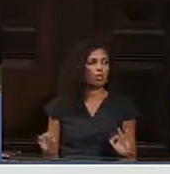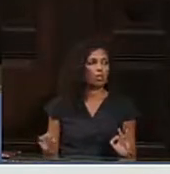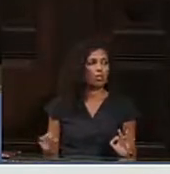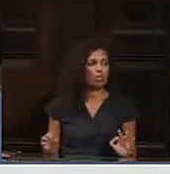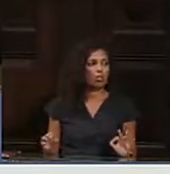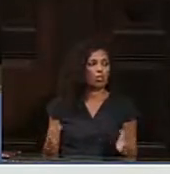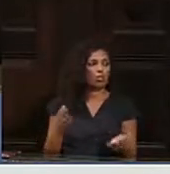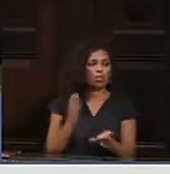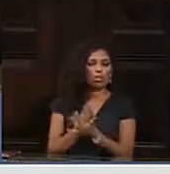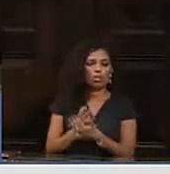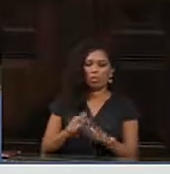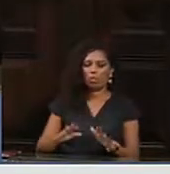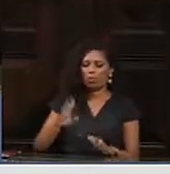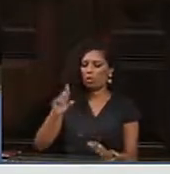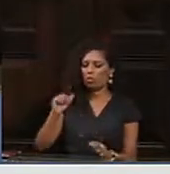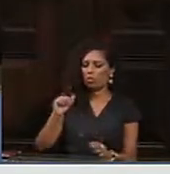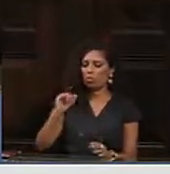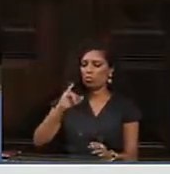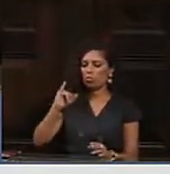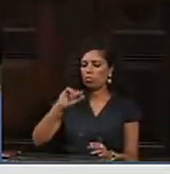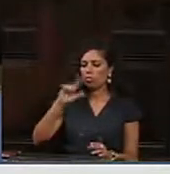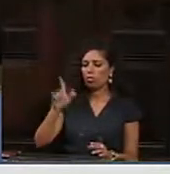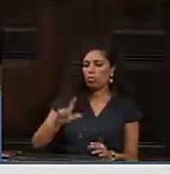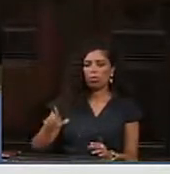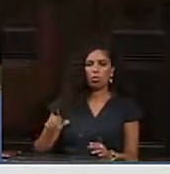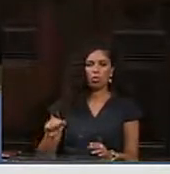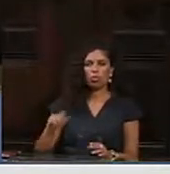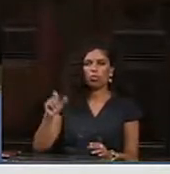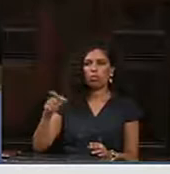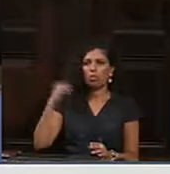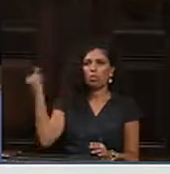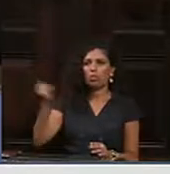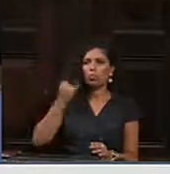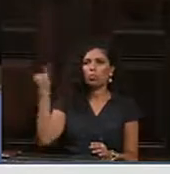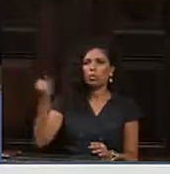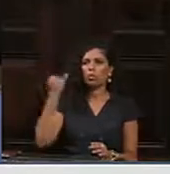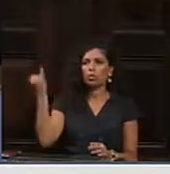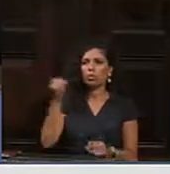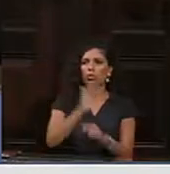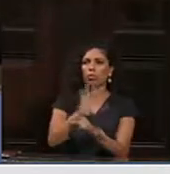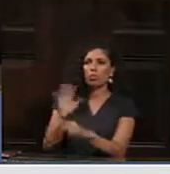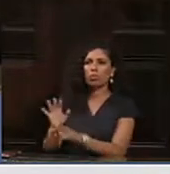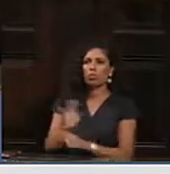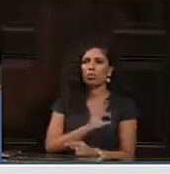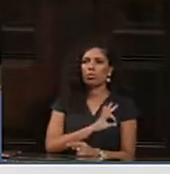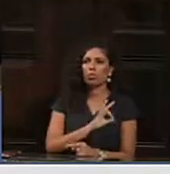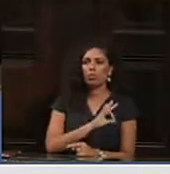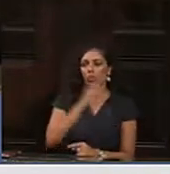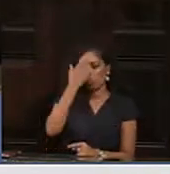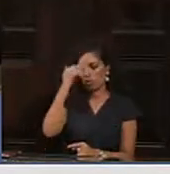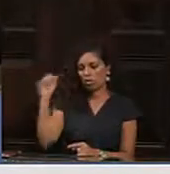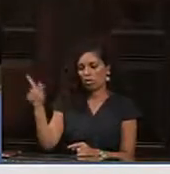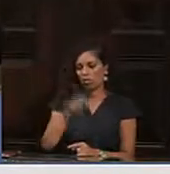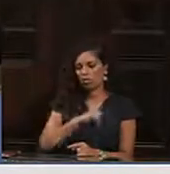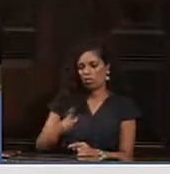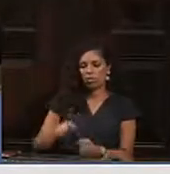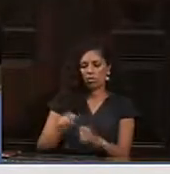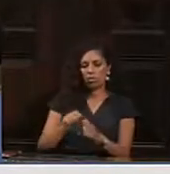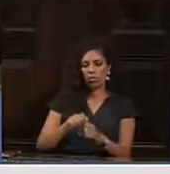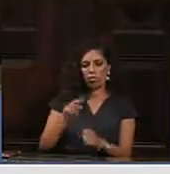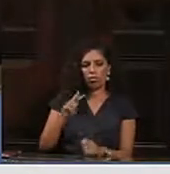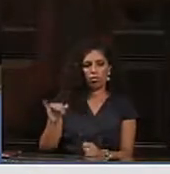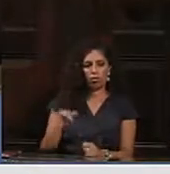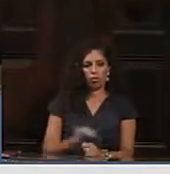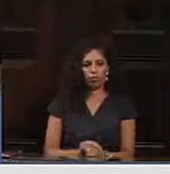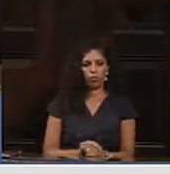de acabar com o RAS, que isso é o essencial para a polícia militar. E eu sei que ele vai fazer. Deputado, desculpa. Posso dar uma